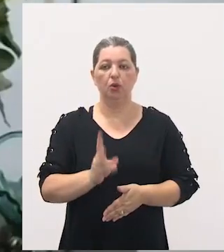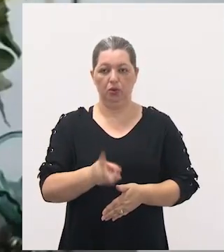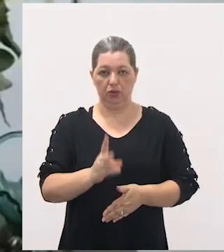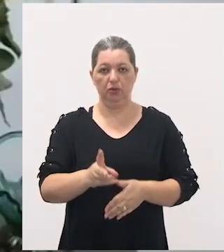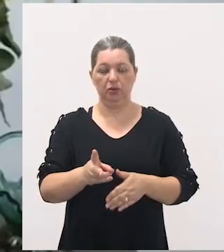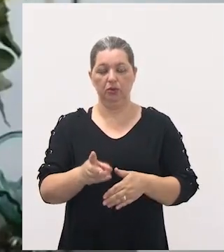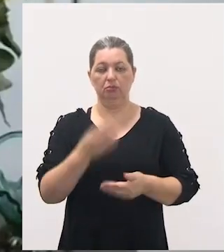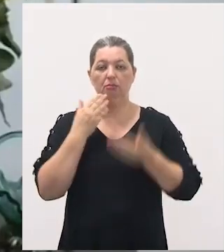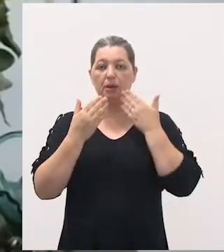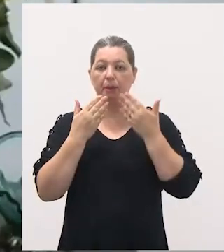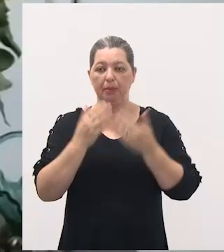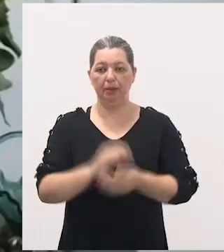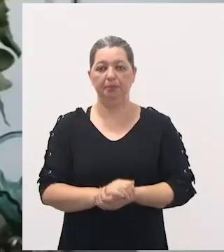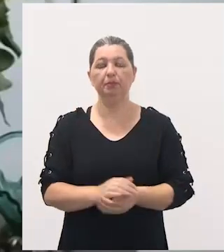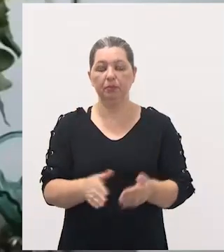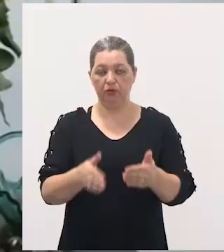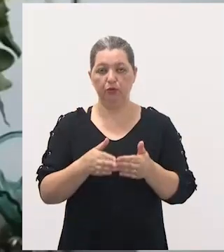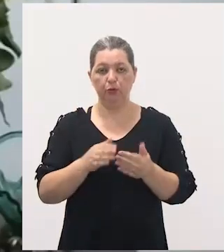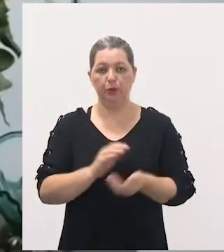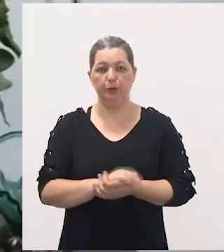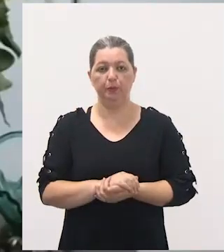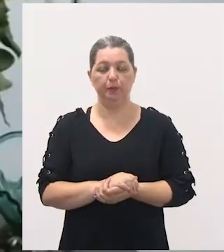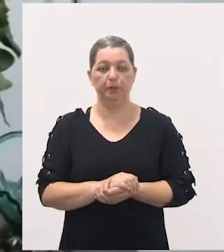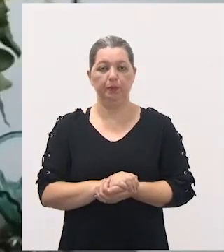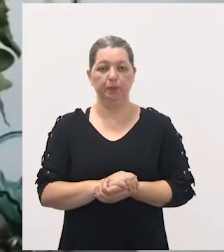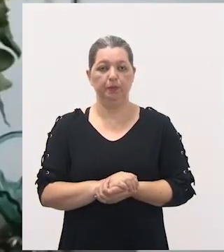nossa conversa. Por gentileza.